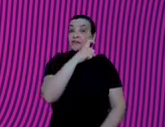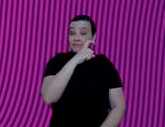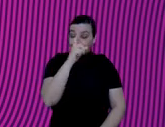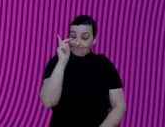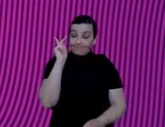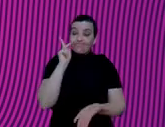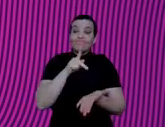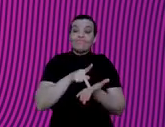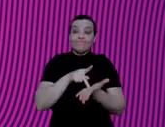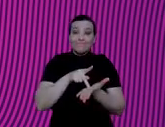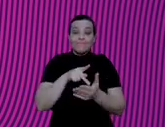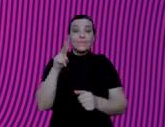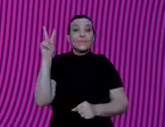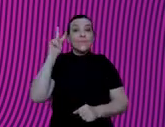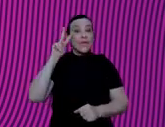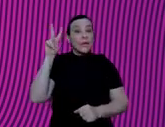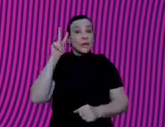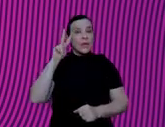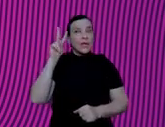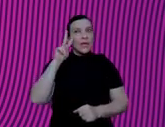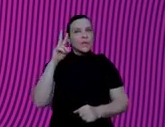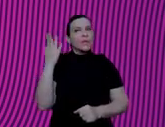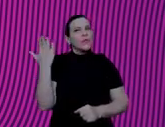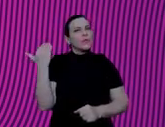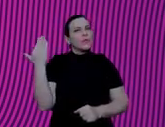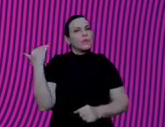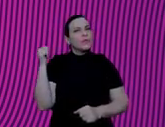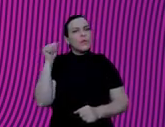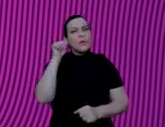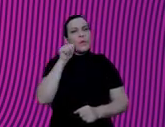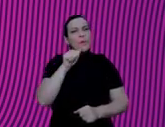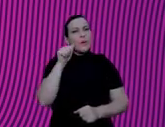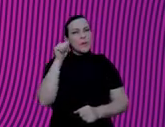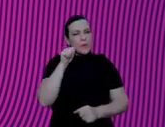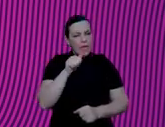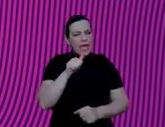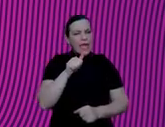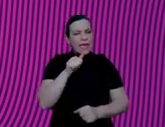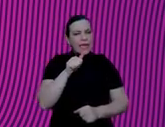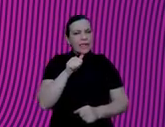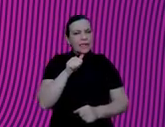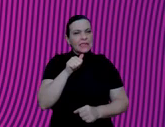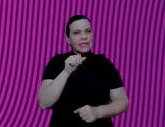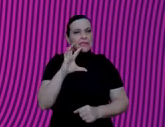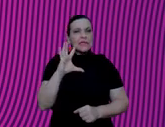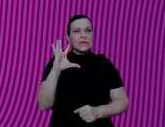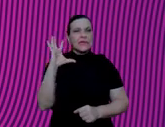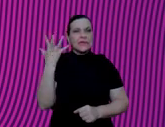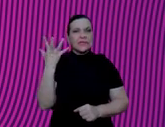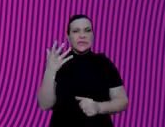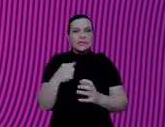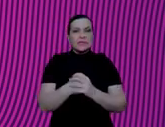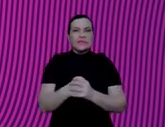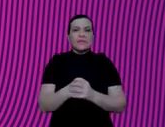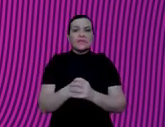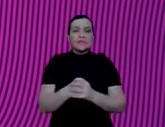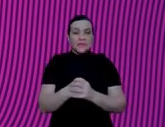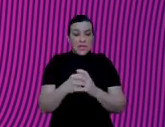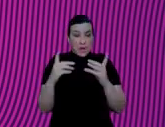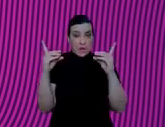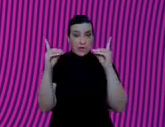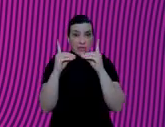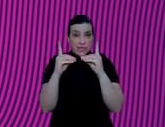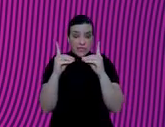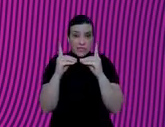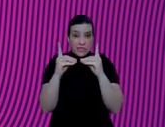de, recentemente, uma paciente, quando eu atendendo essa paciente de